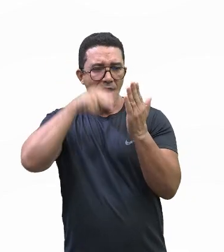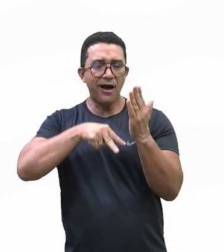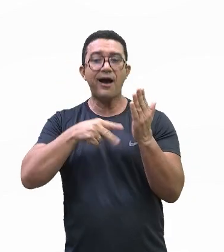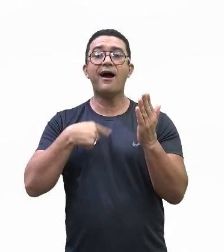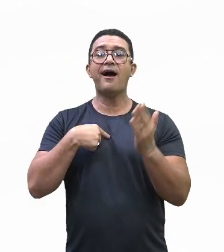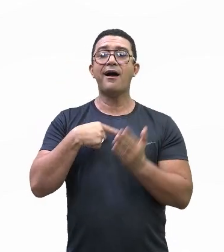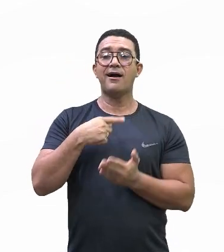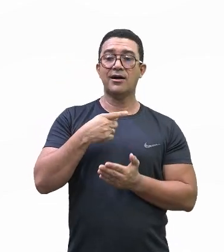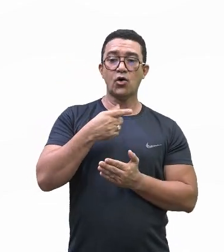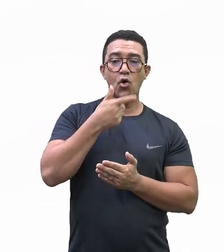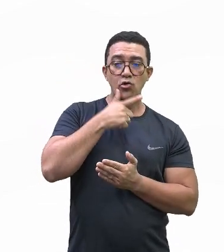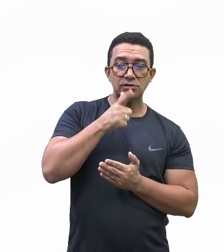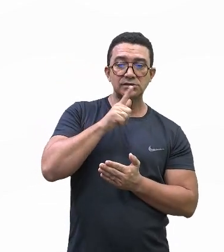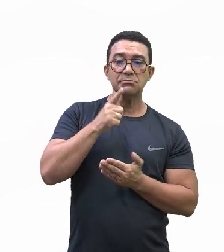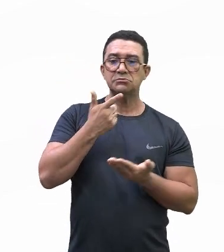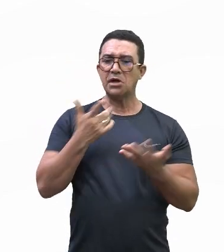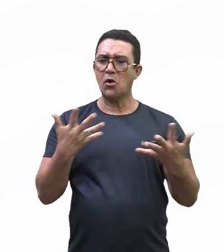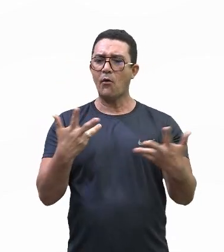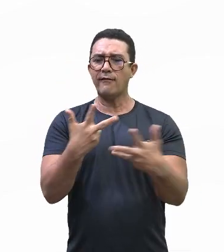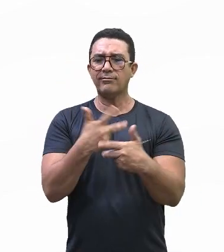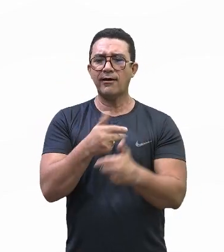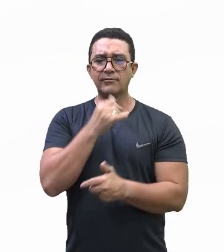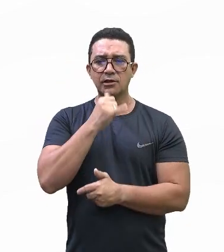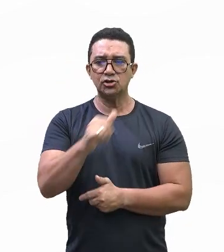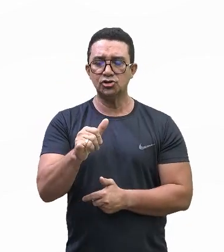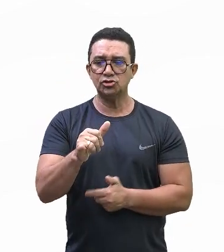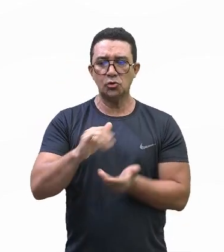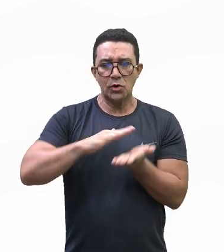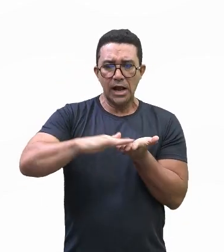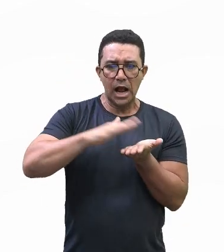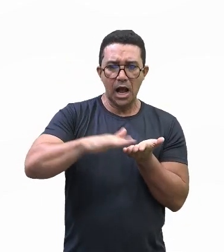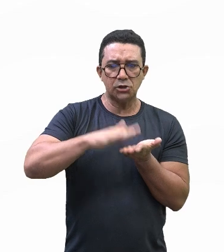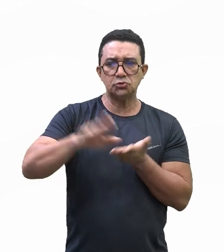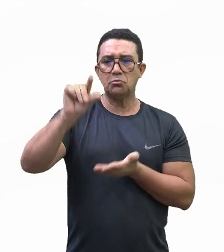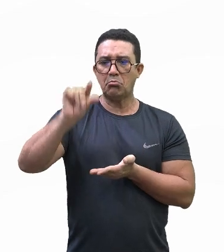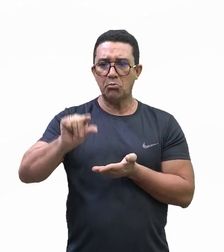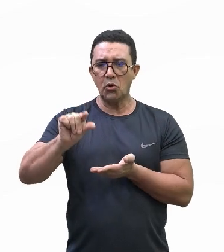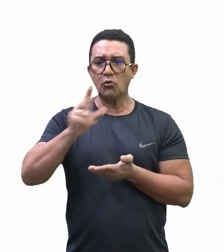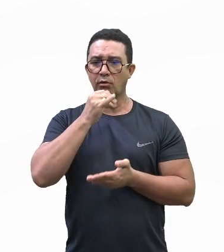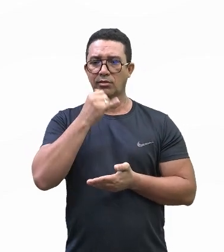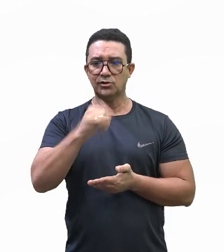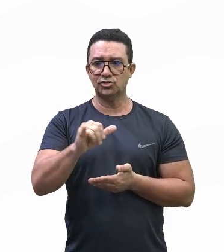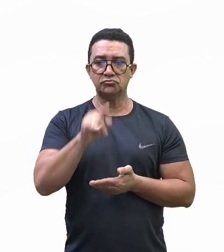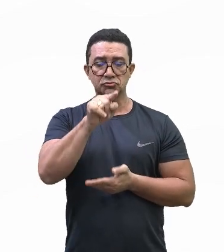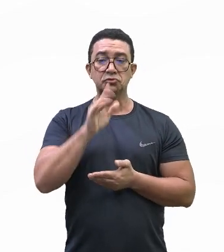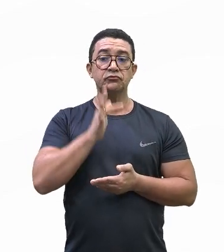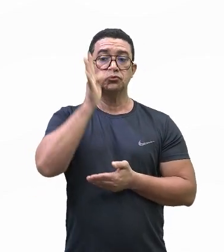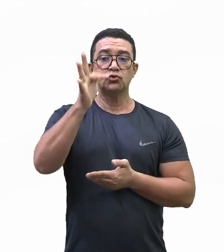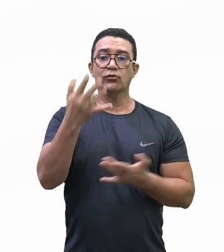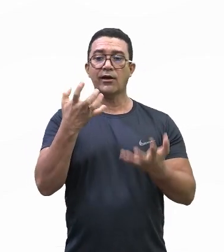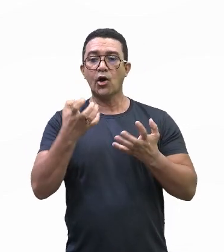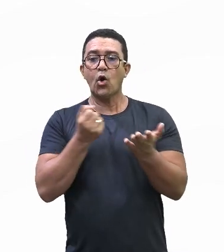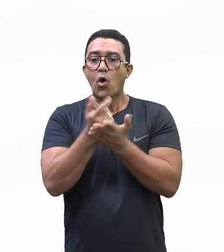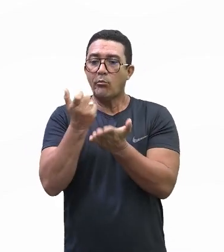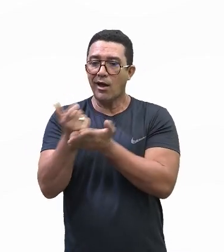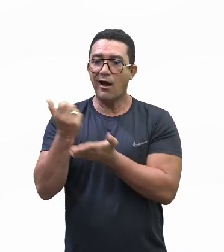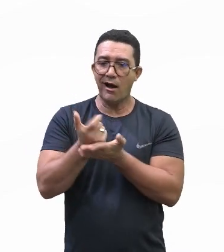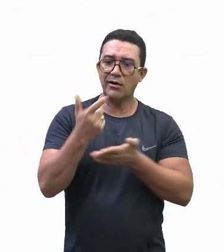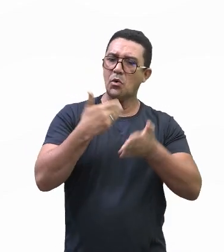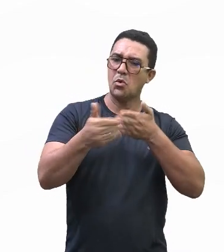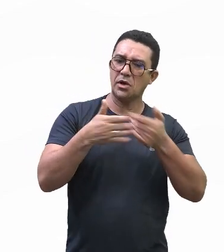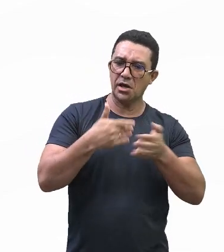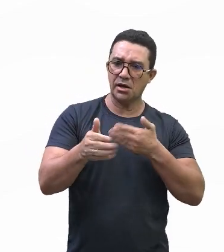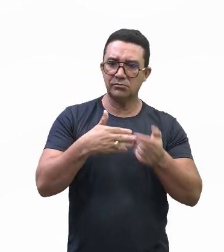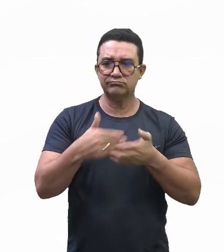que você aí que tiver pretendendo comprar um eletrodoméstico, um aparelho, qualquer que